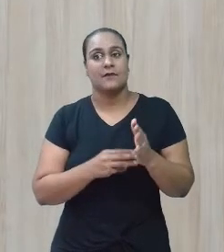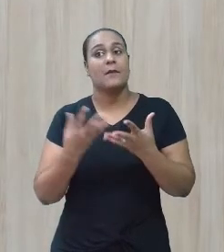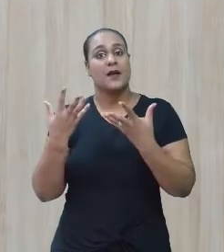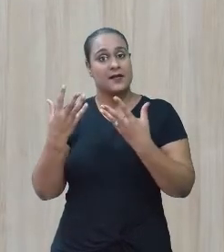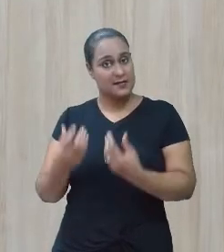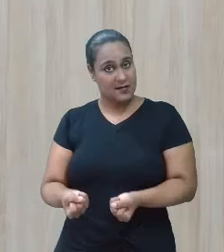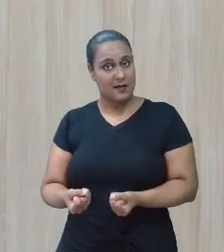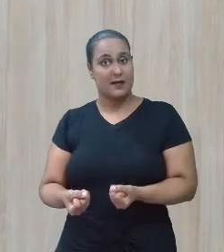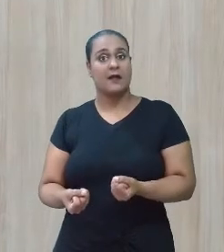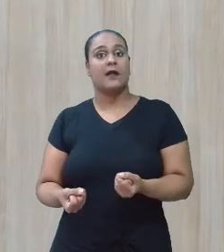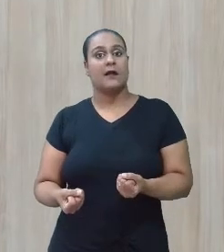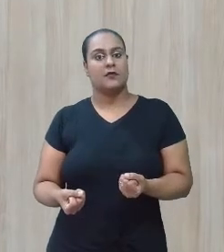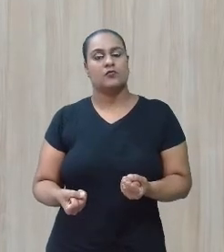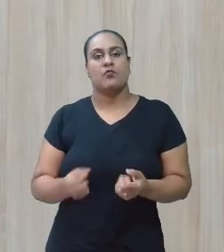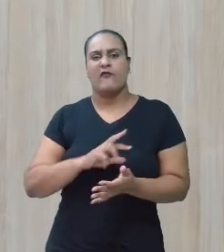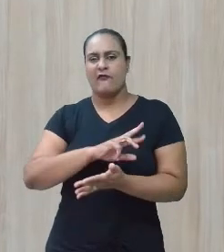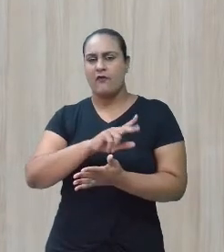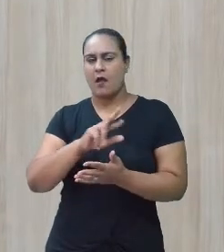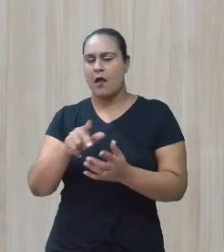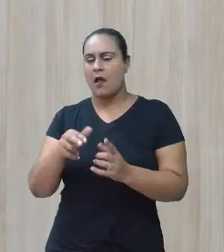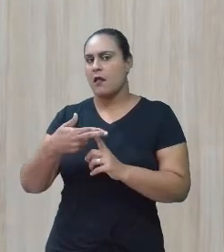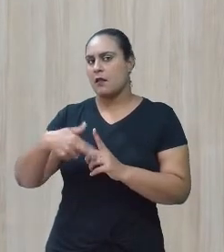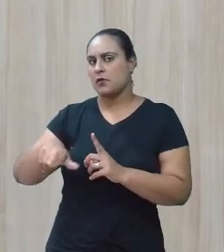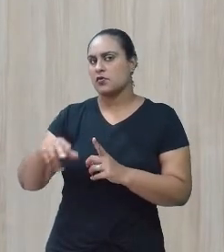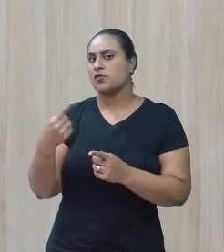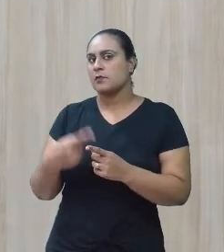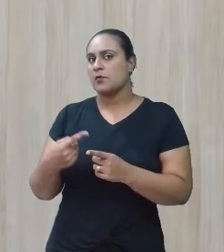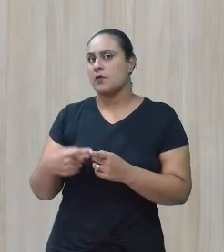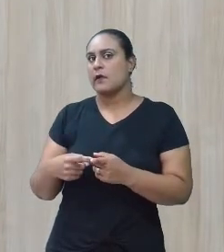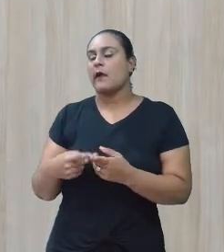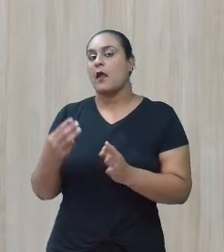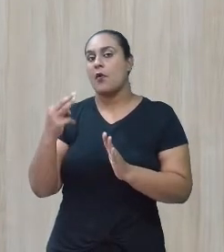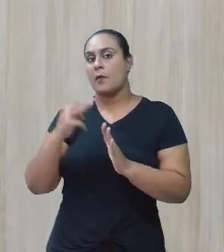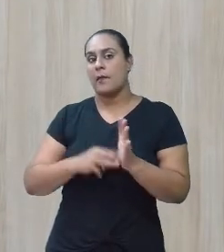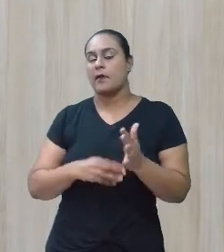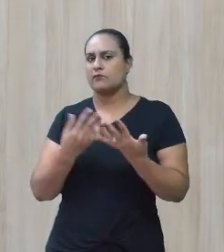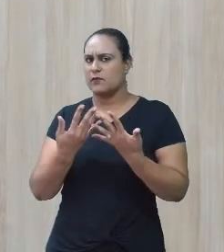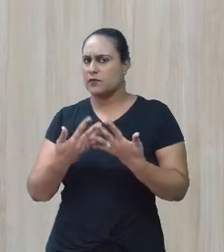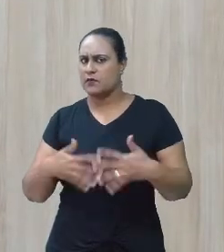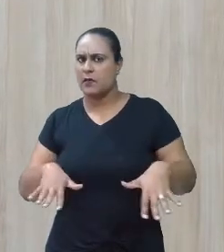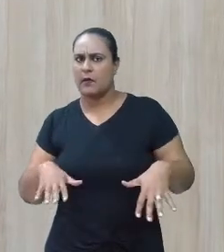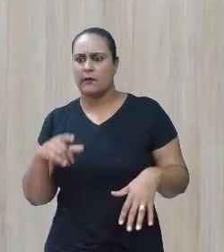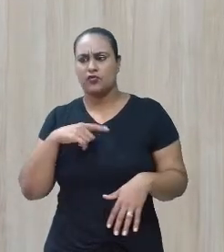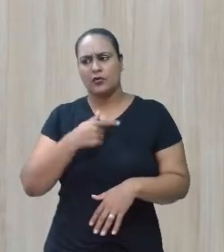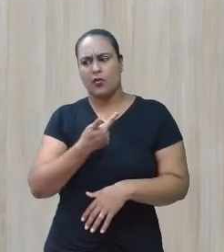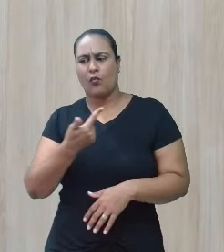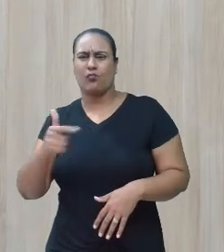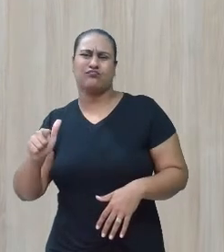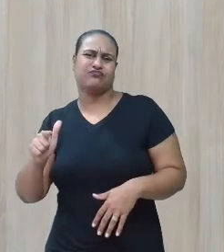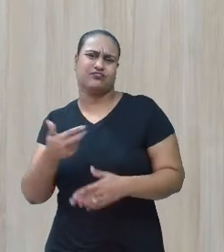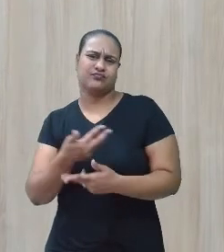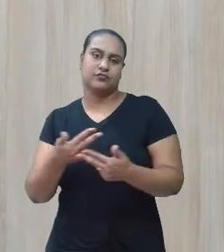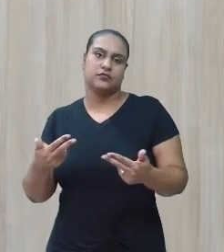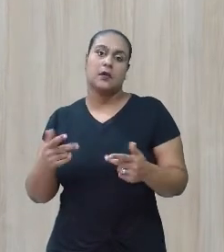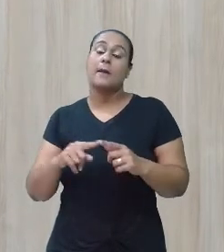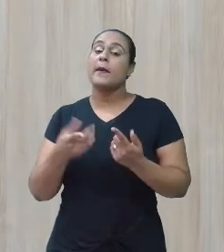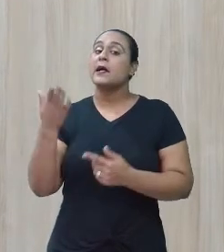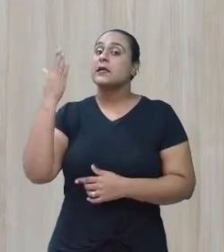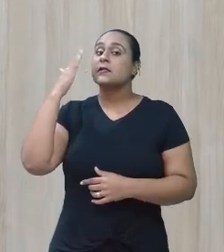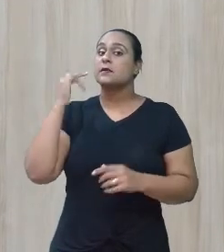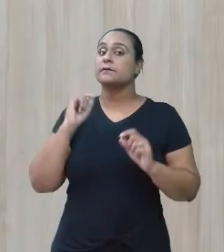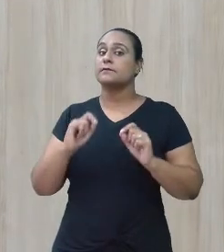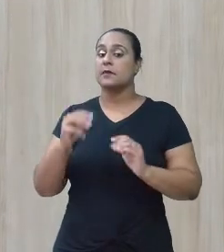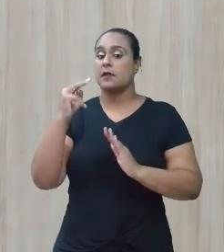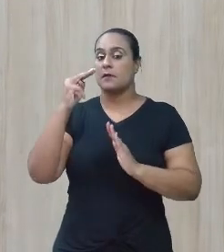por muitas religiões também, porque é um método mais natural, não envolve outras coisas, mas também nós sabemos que é